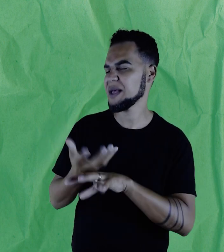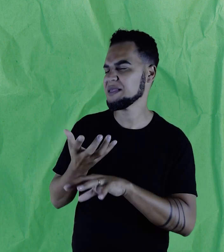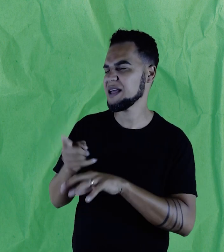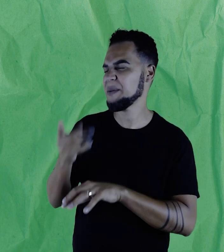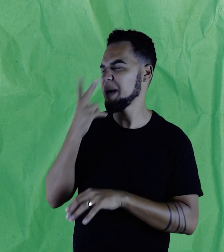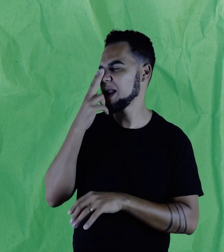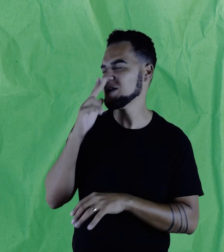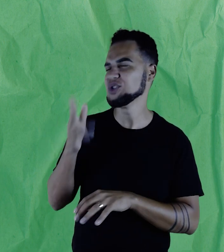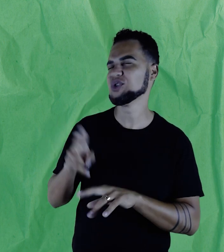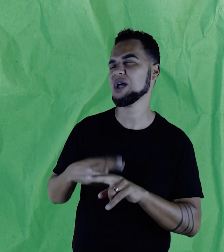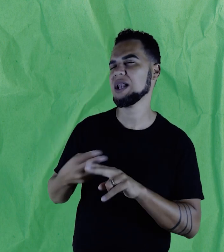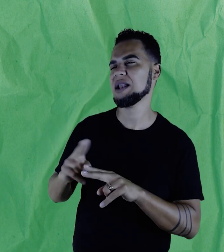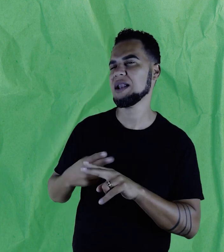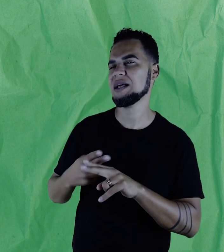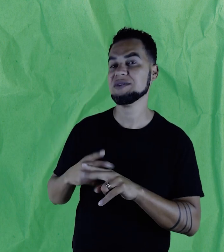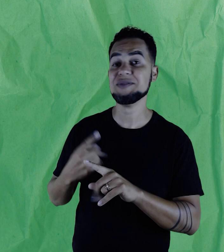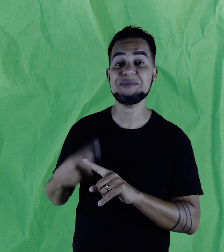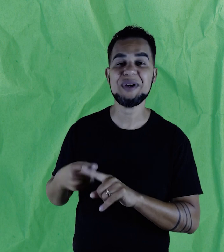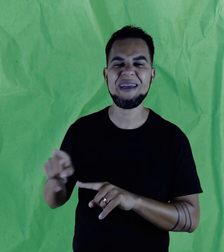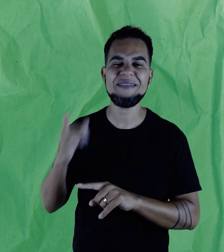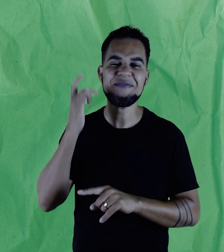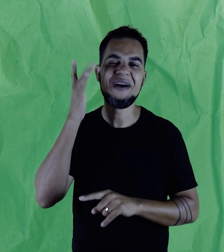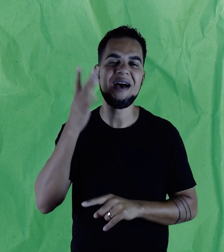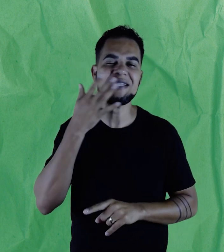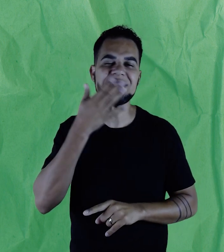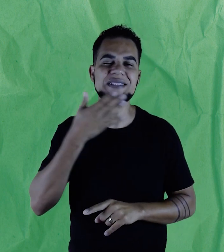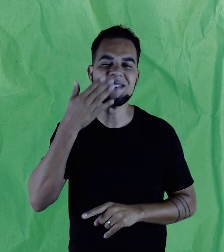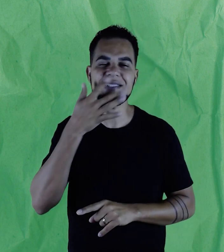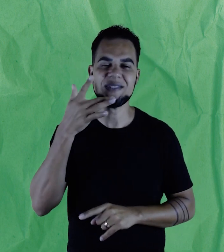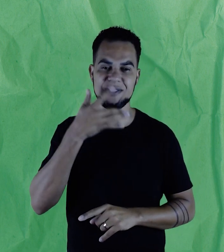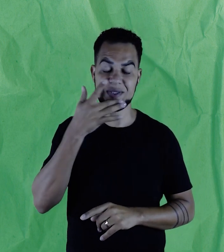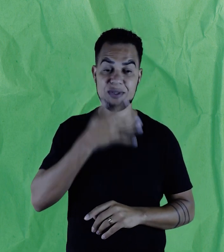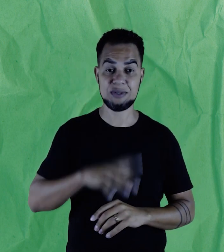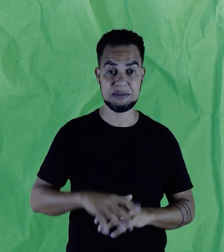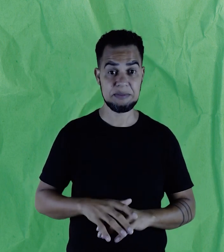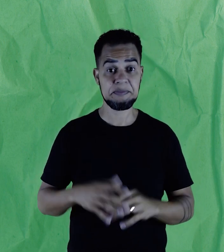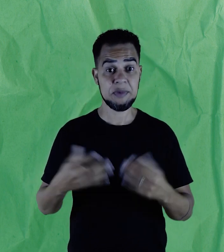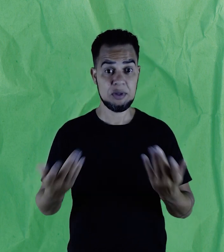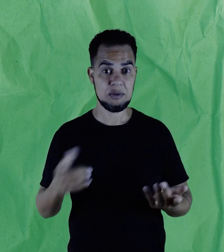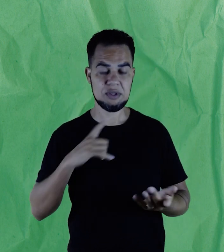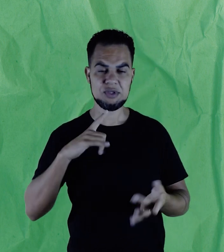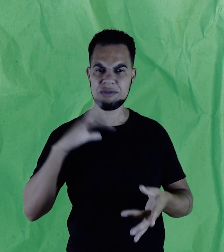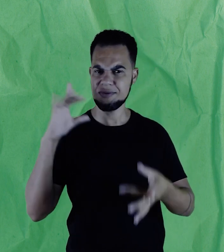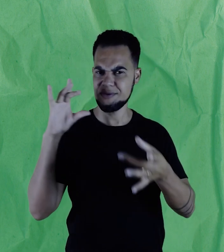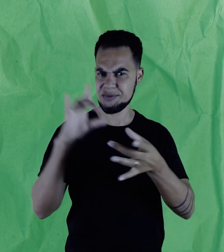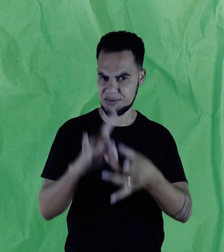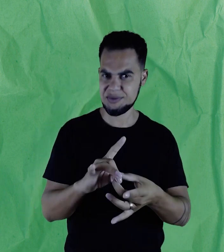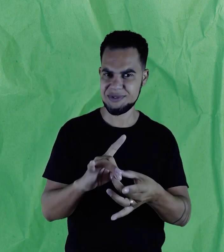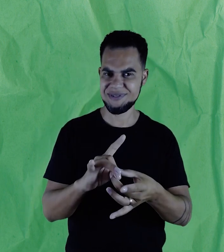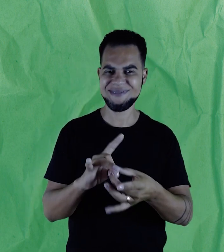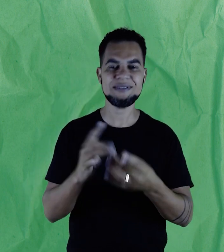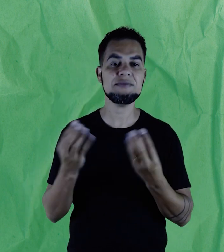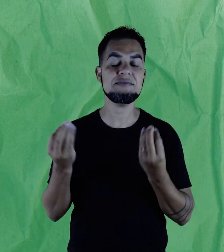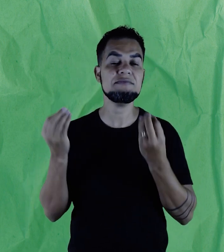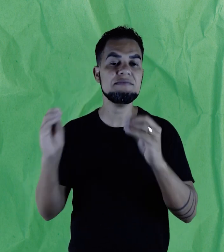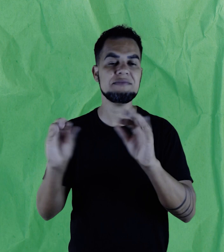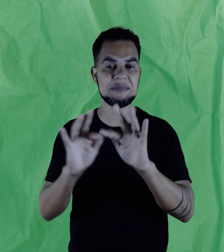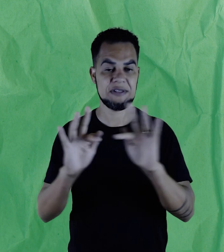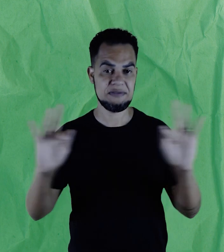uma referência àquele sentimento que eu tenho. Quando a gente tem um conectivo construindo essa